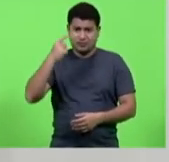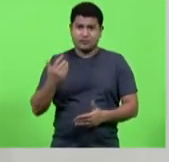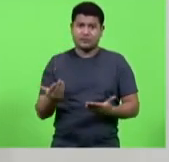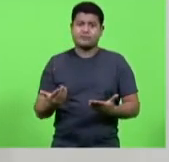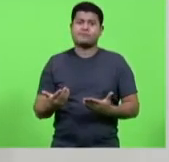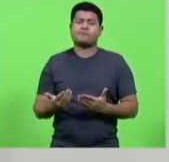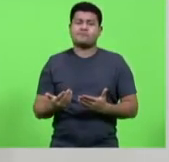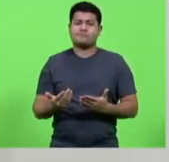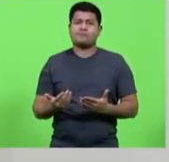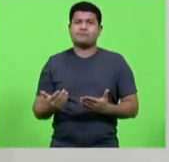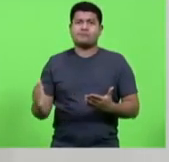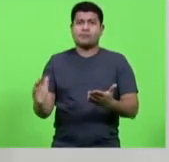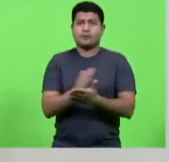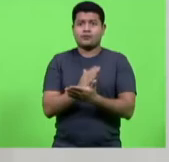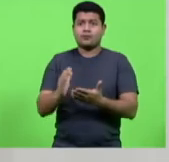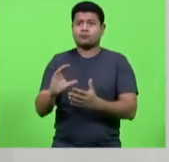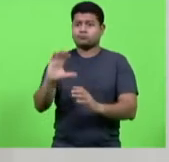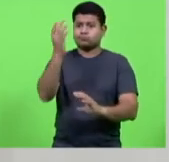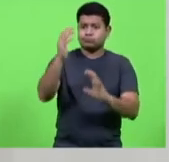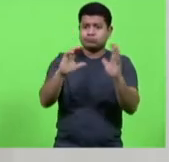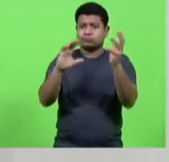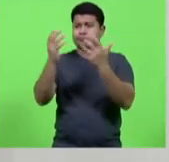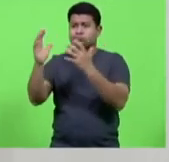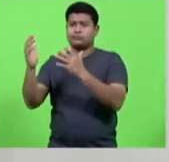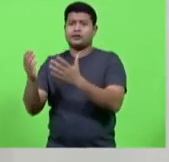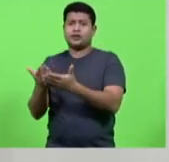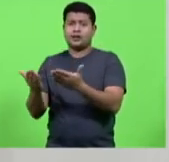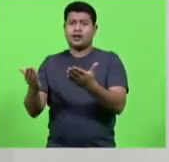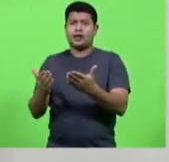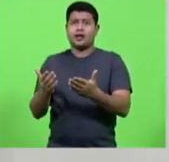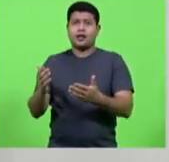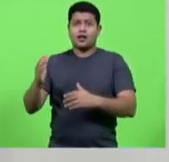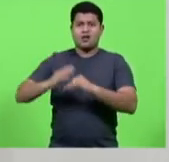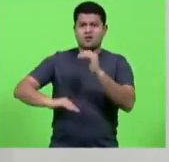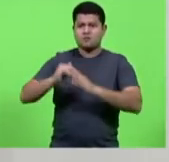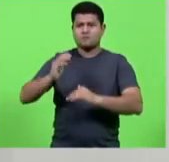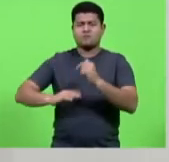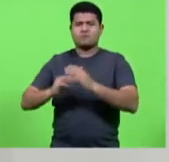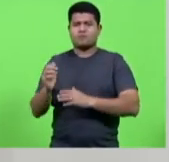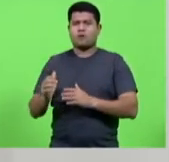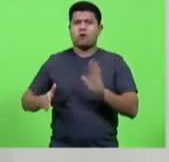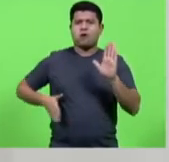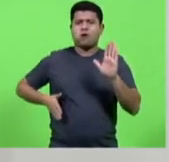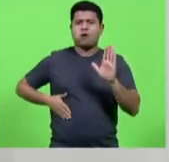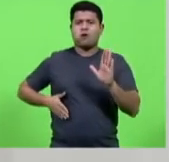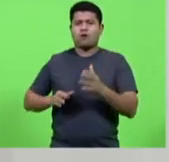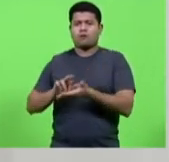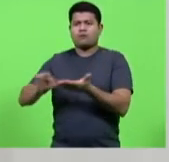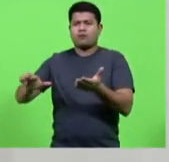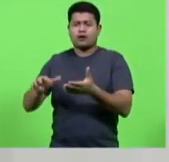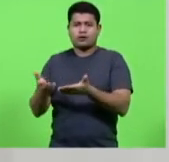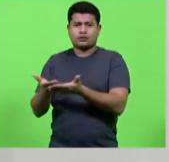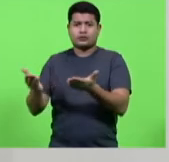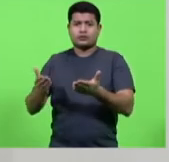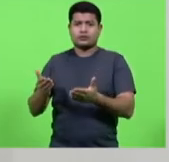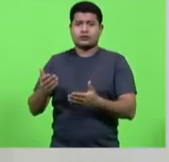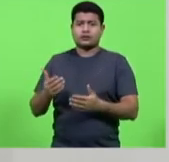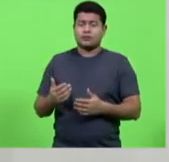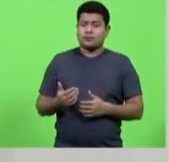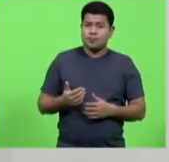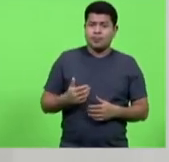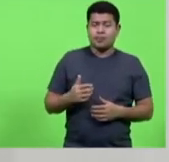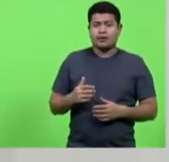Teve alguns adventos que aconteceram ali, ações do novo cangaço no estado do Mato Grosso, teve dois no Paraná, teve